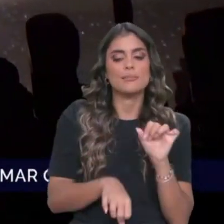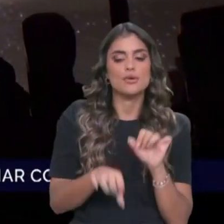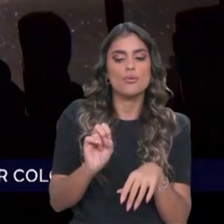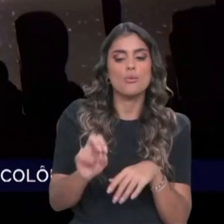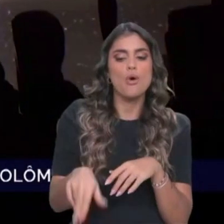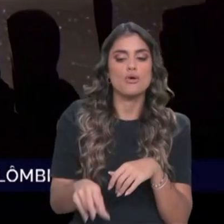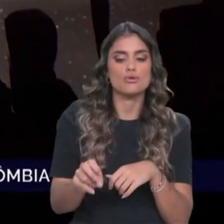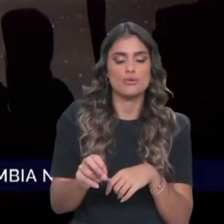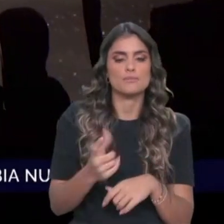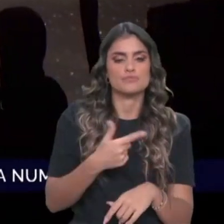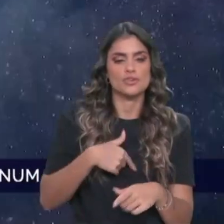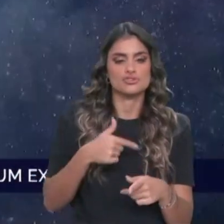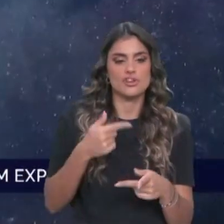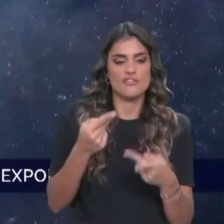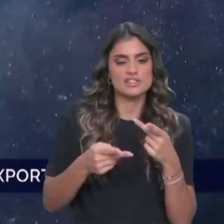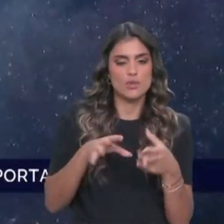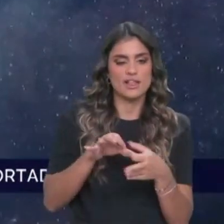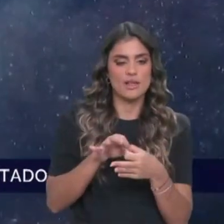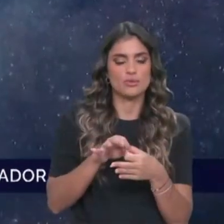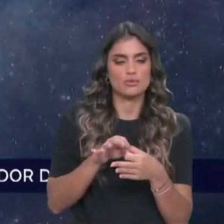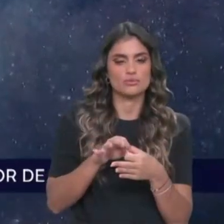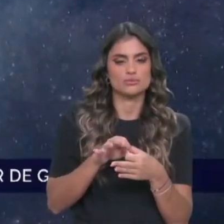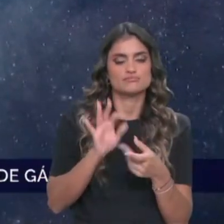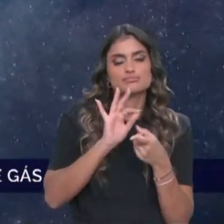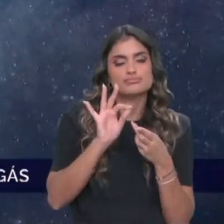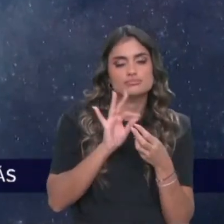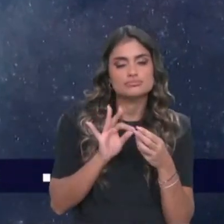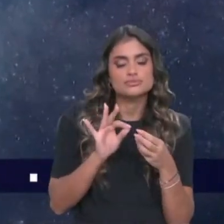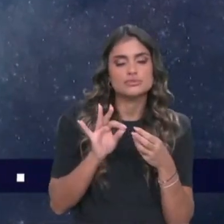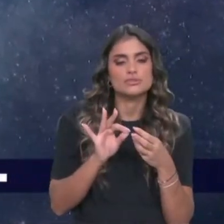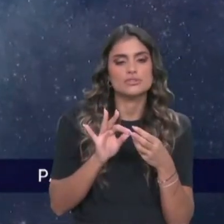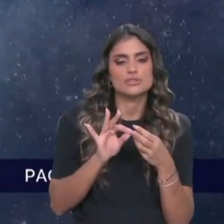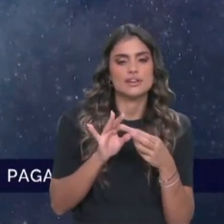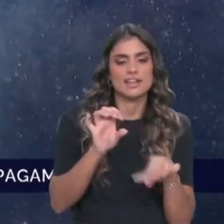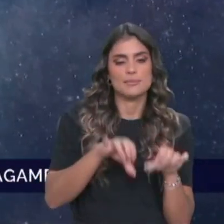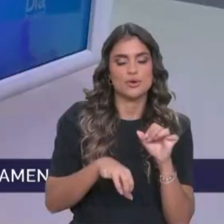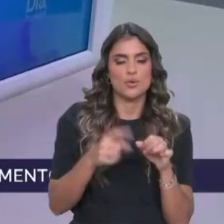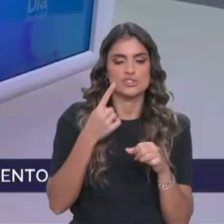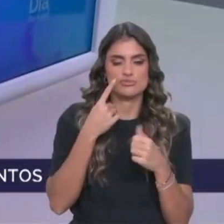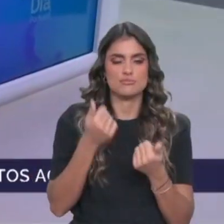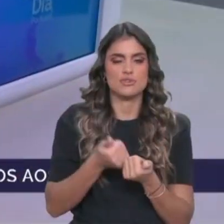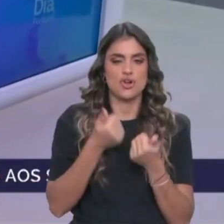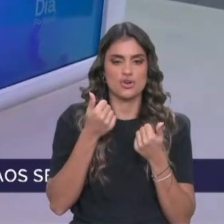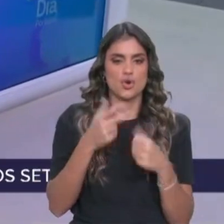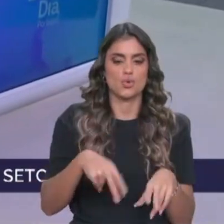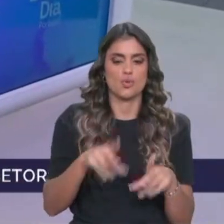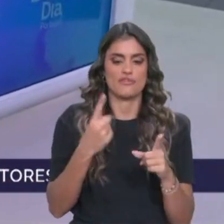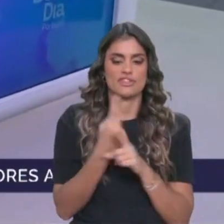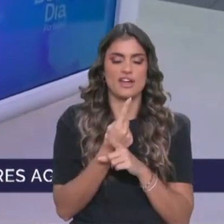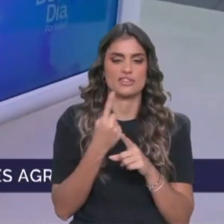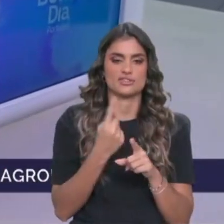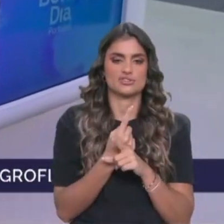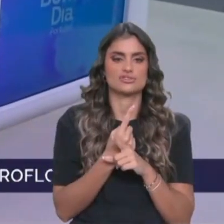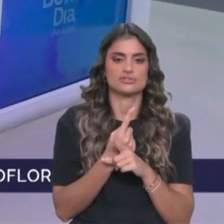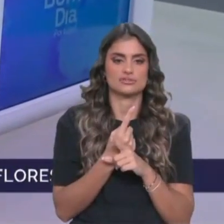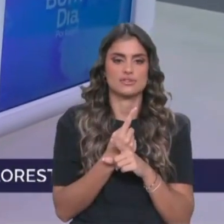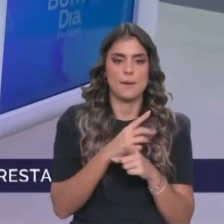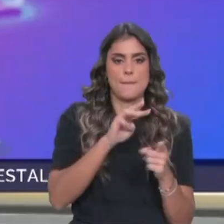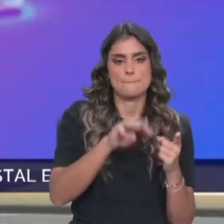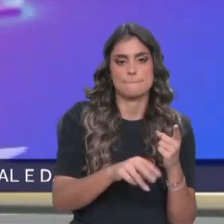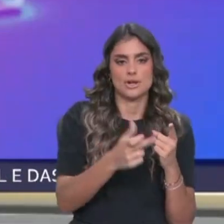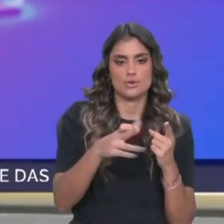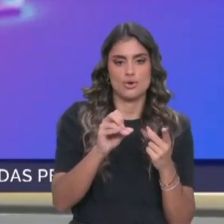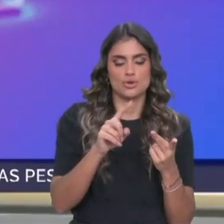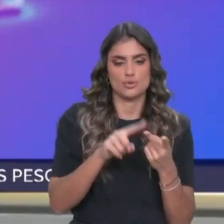balanço nós tivermos sobre a síntese química, melhor conhecemos o nosso universo. Muito bem, agora novidades de 2 corpos do Sistema Solar, Mercúrio e